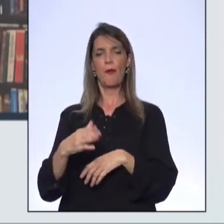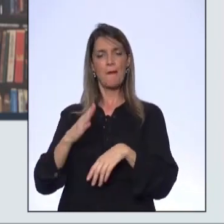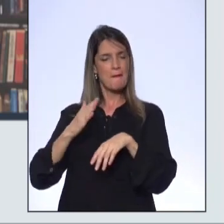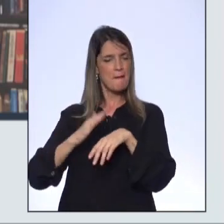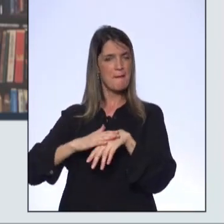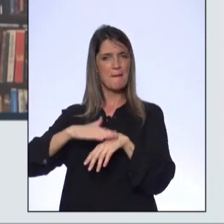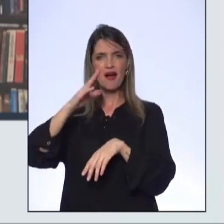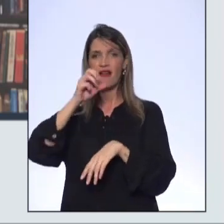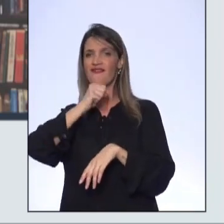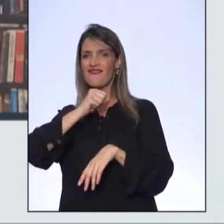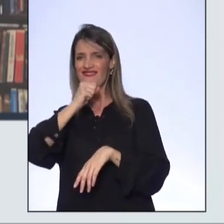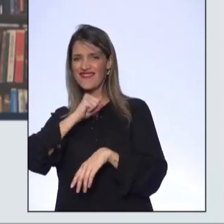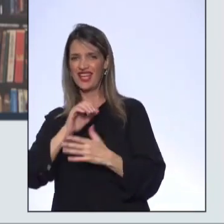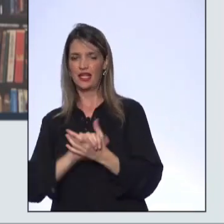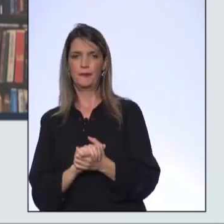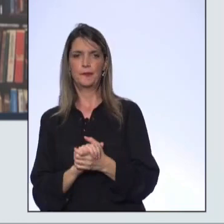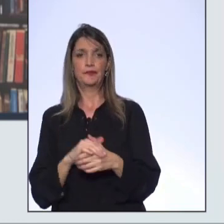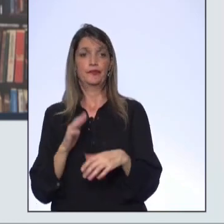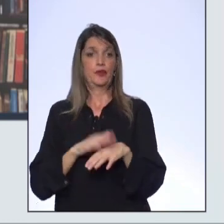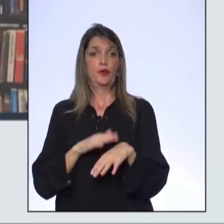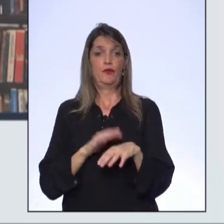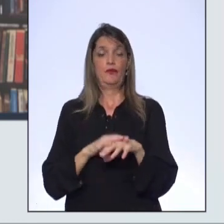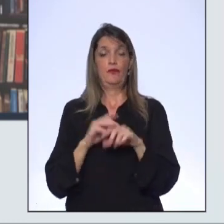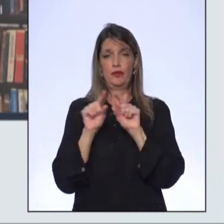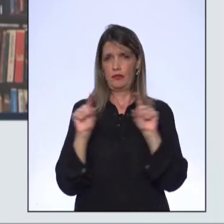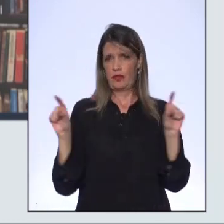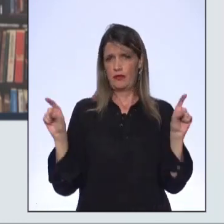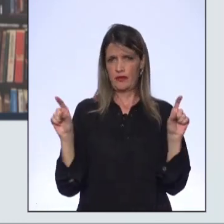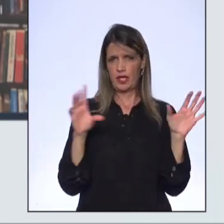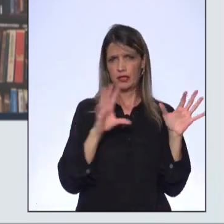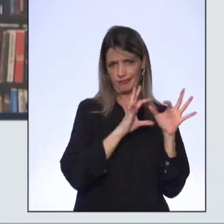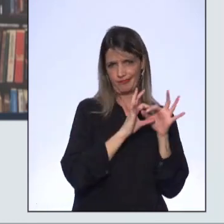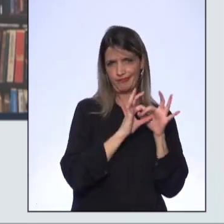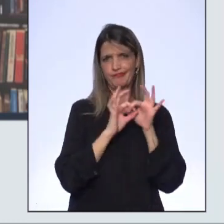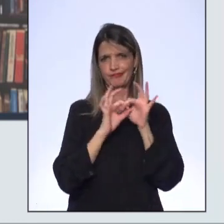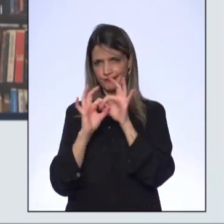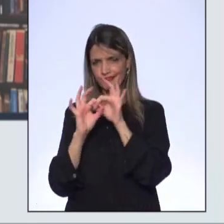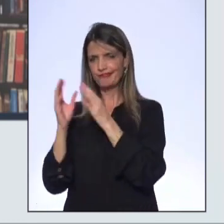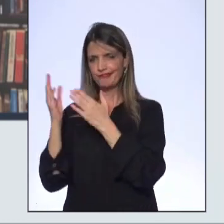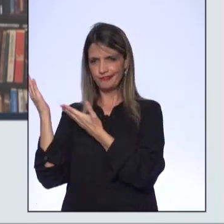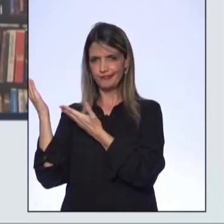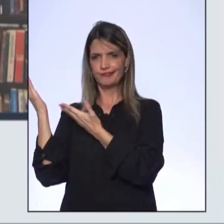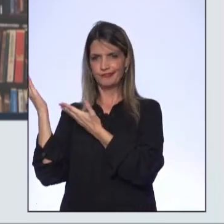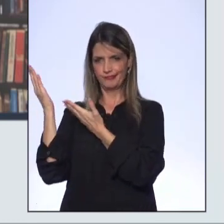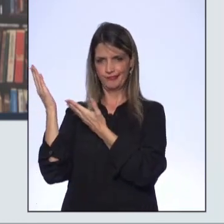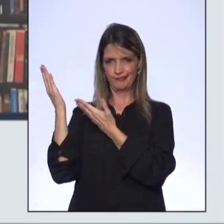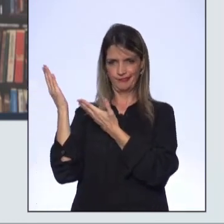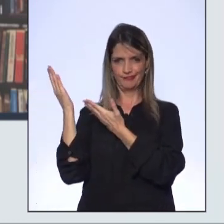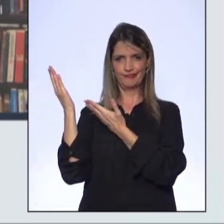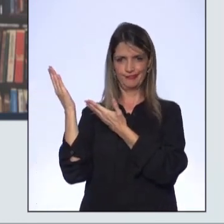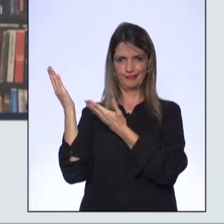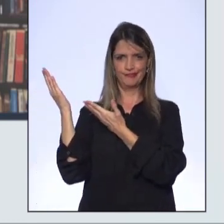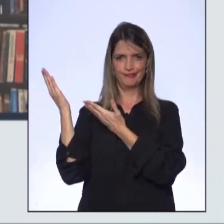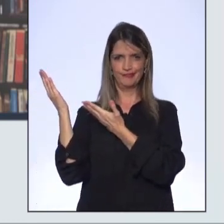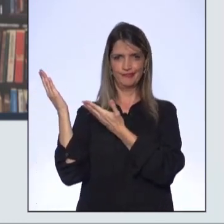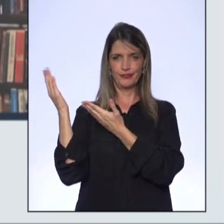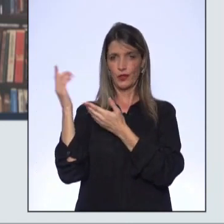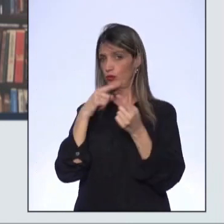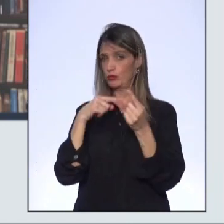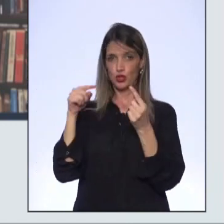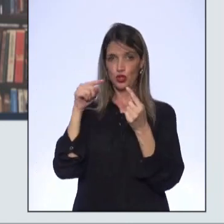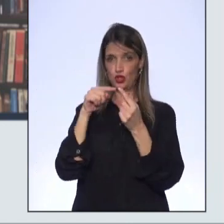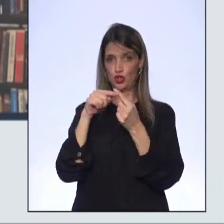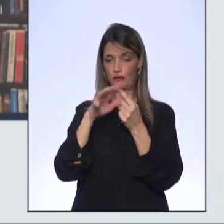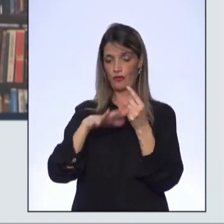Então, aqui eu fiz uma frase contextualizada, né, aqui para os nossos objetivos da